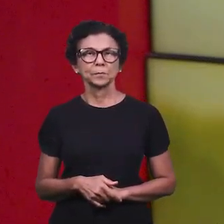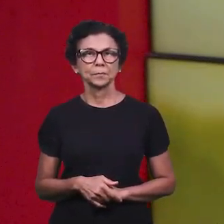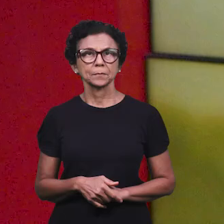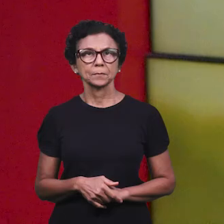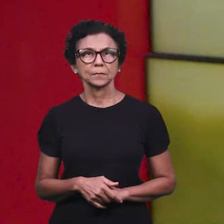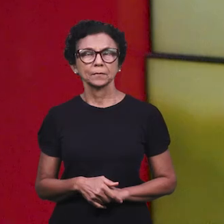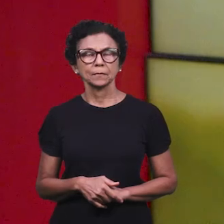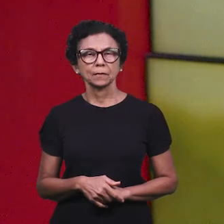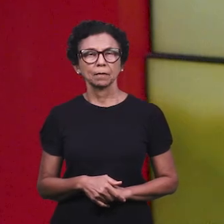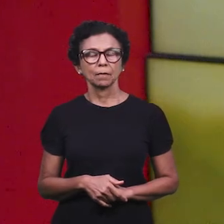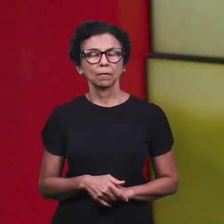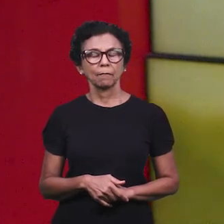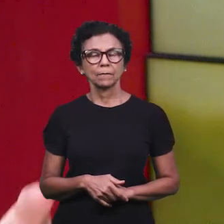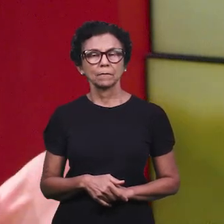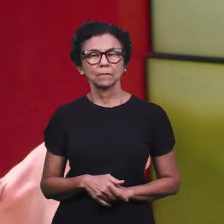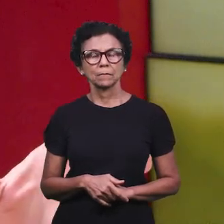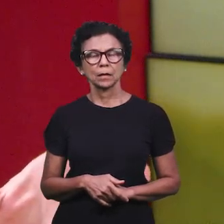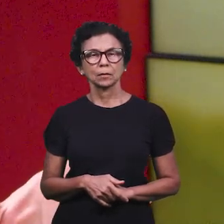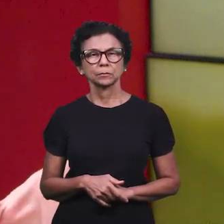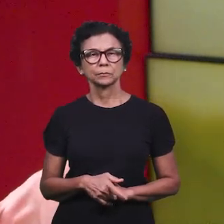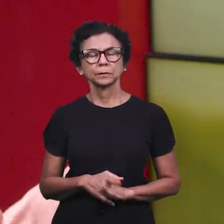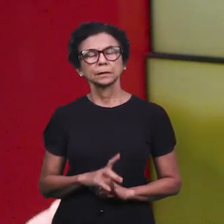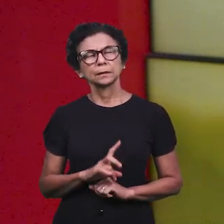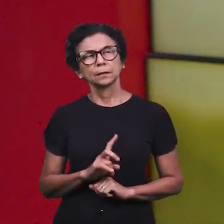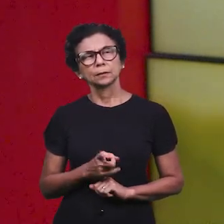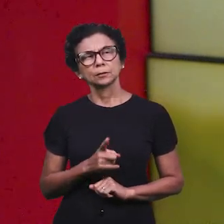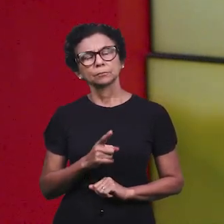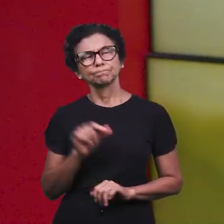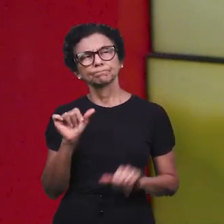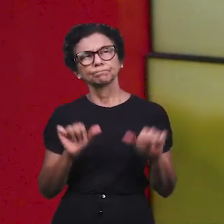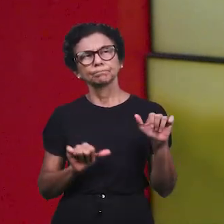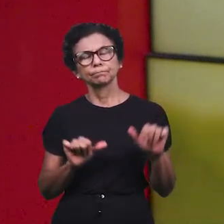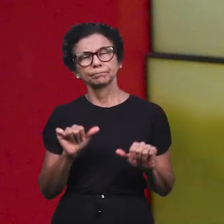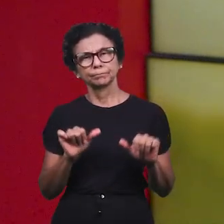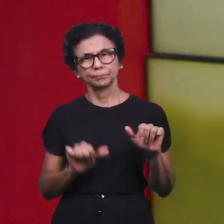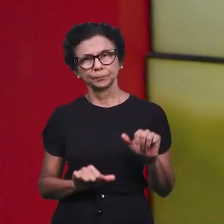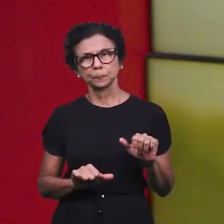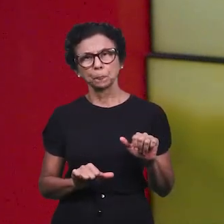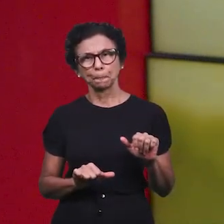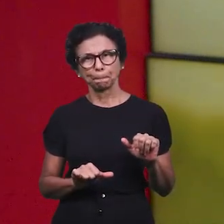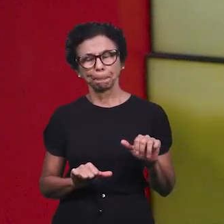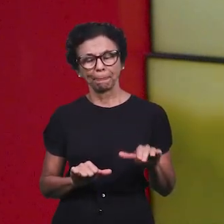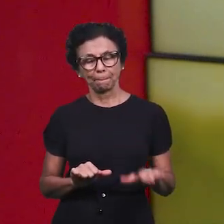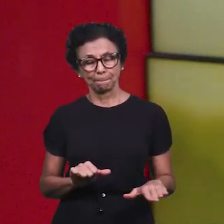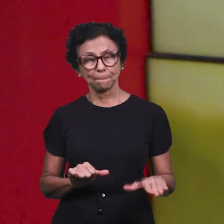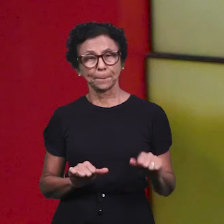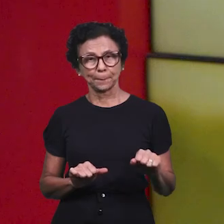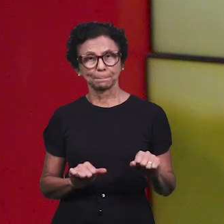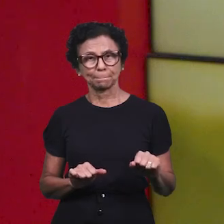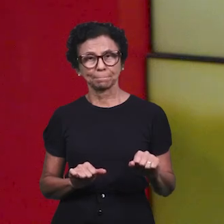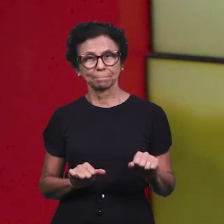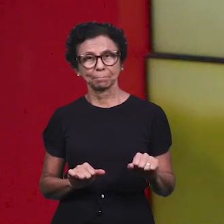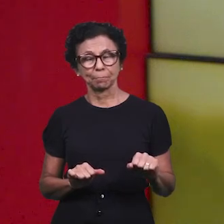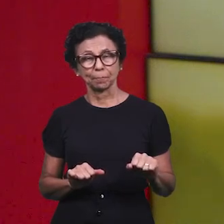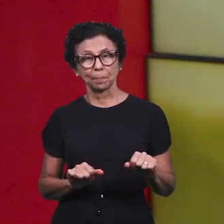essa análise no sentido espiritual, do pai não se